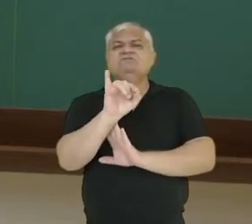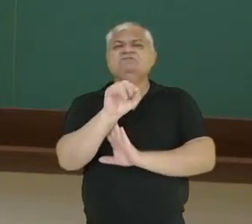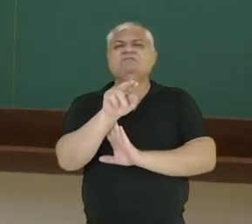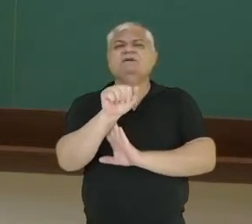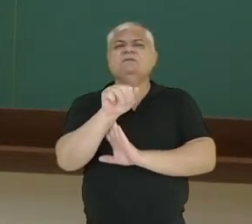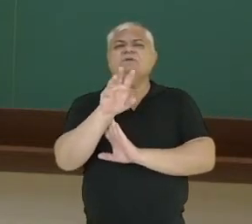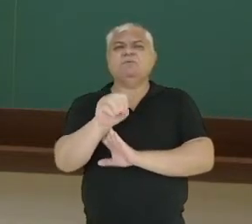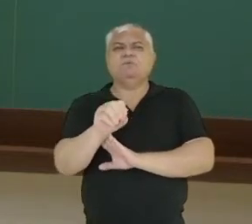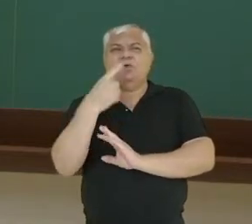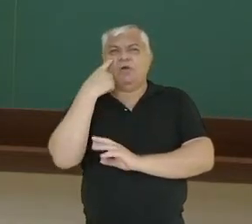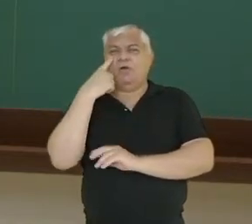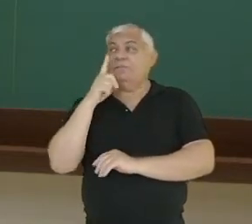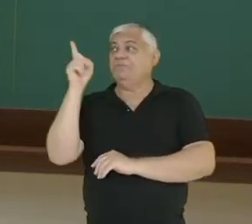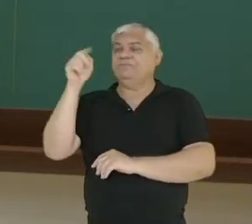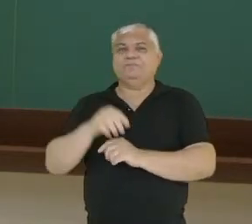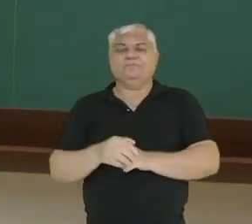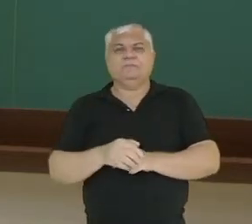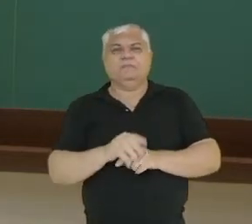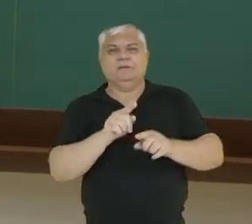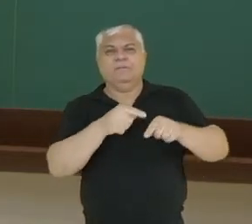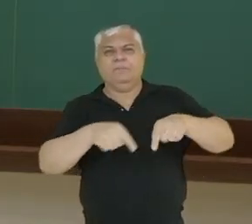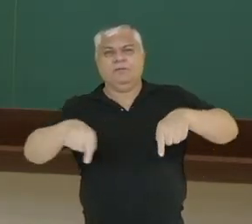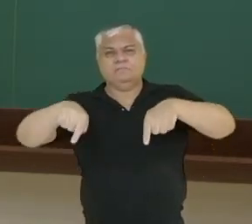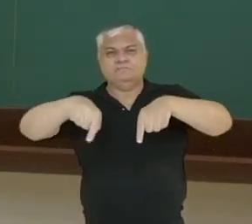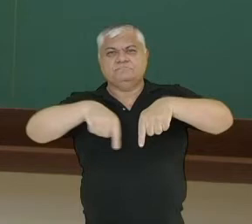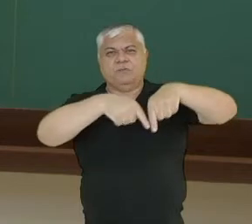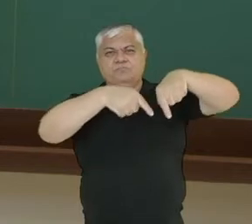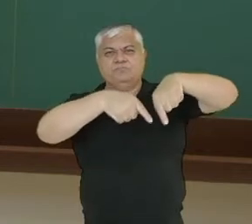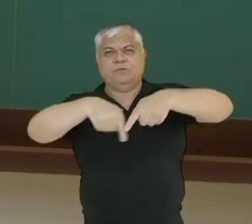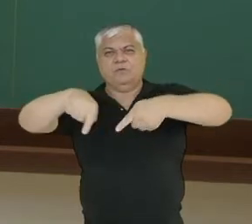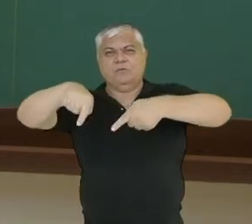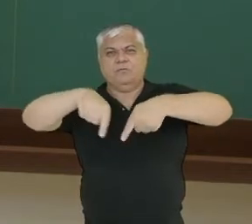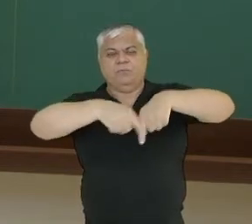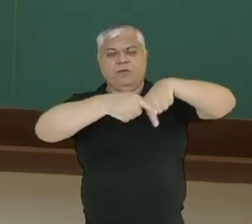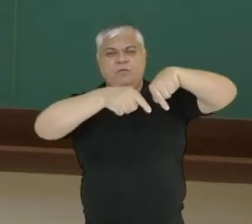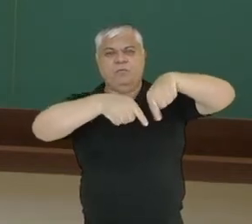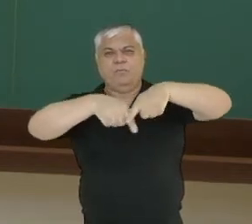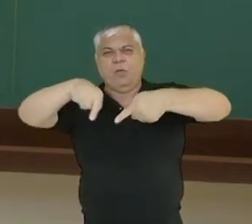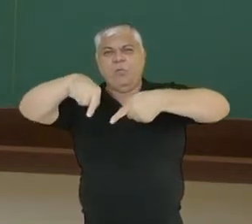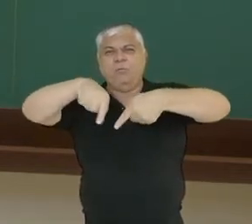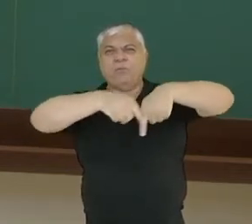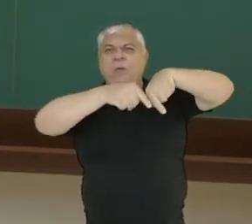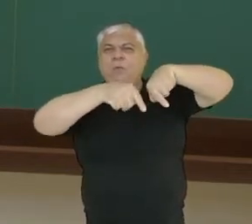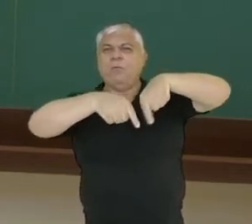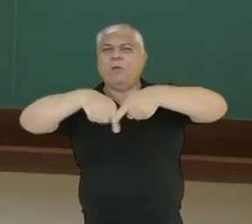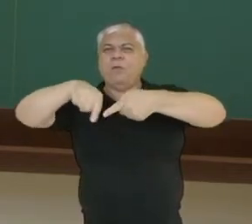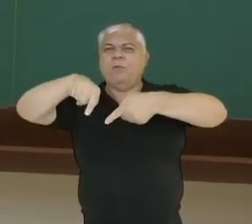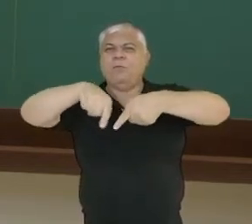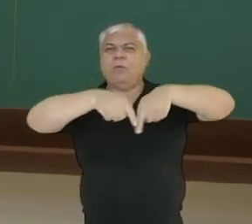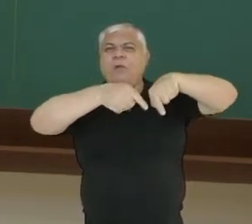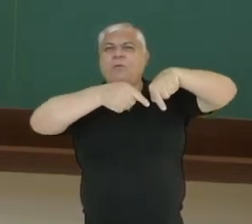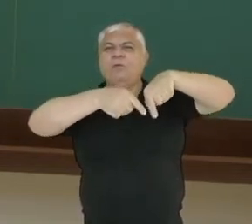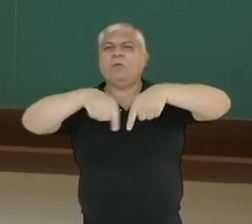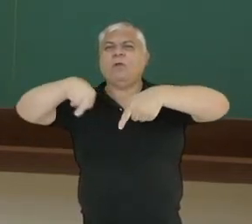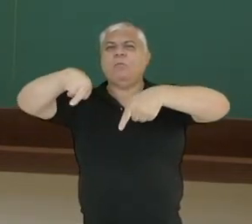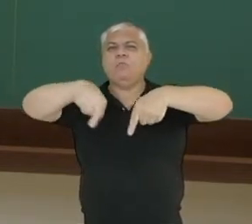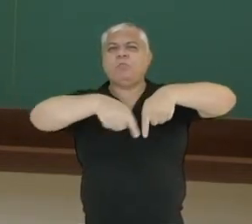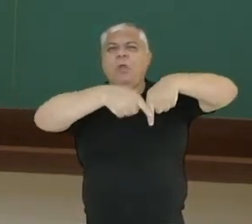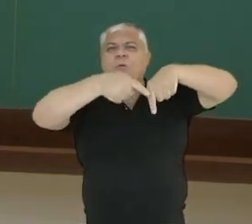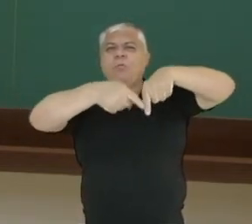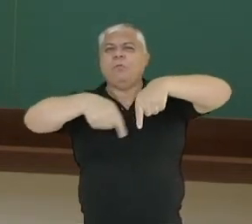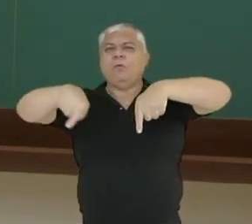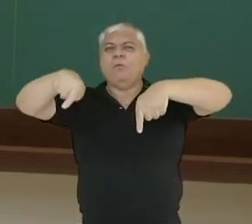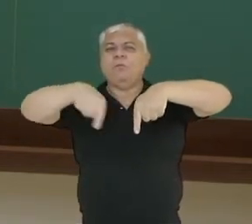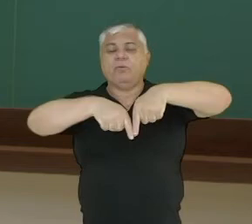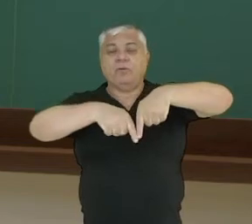professor? Observe aqui, olha. É quando nós temos um objeto em movimento, só que este movimento